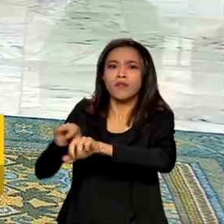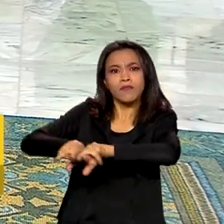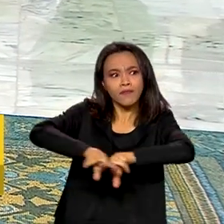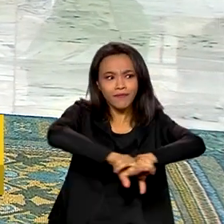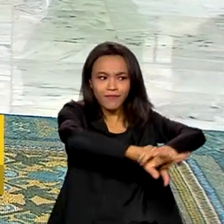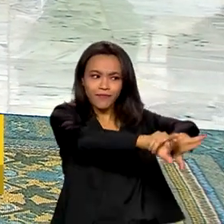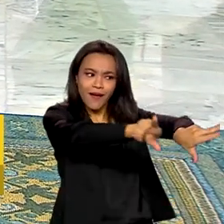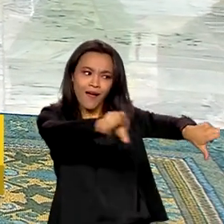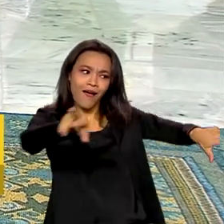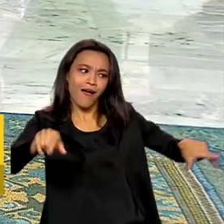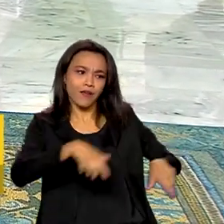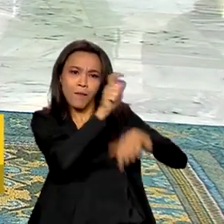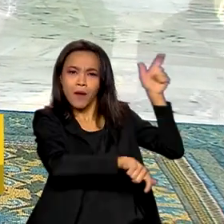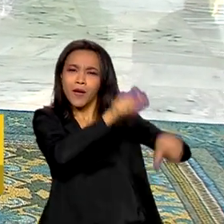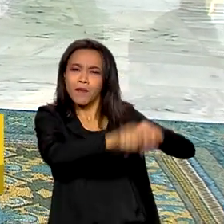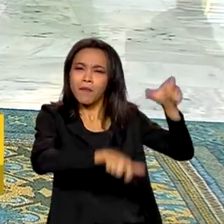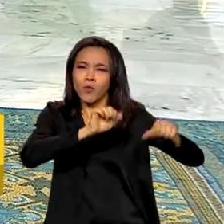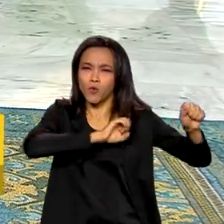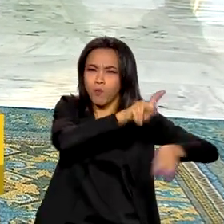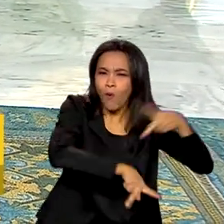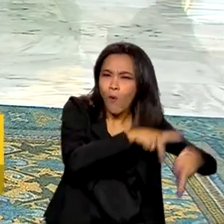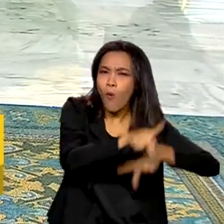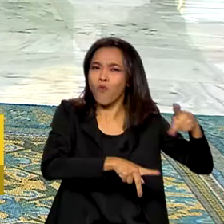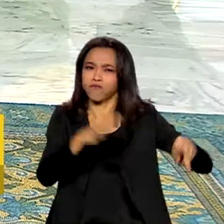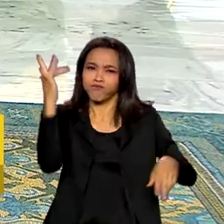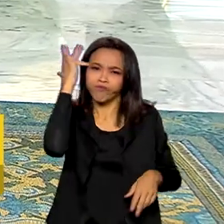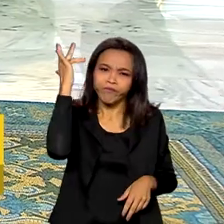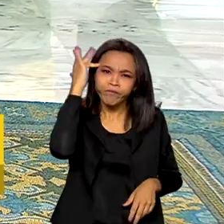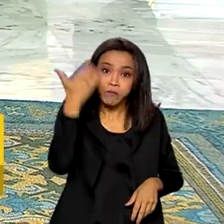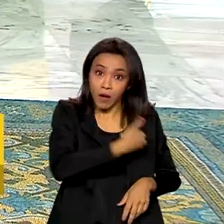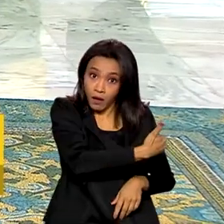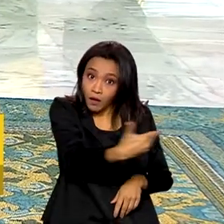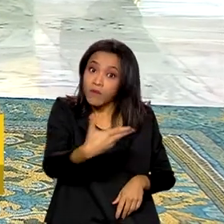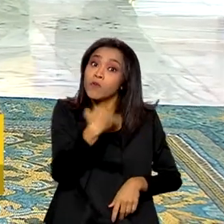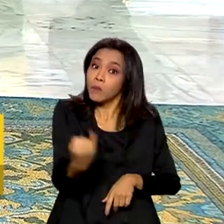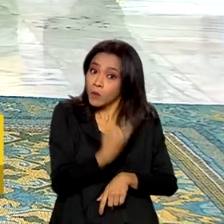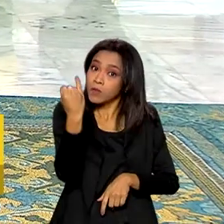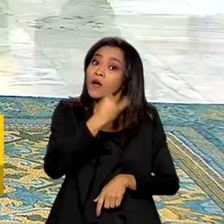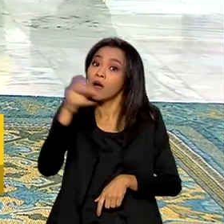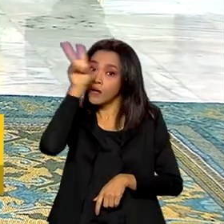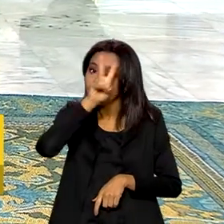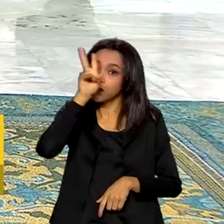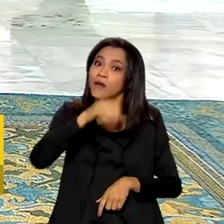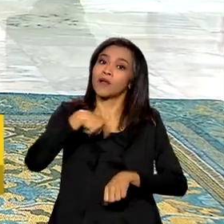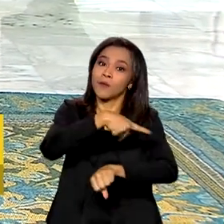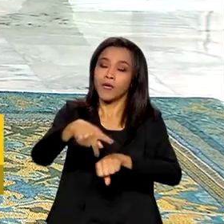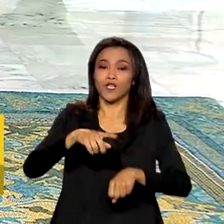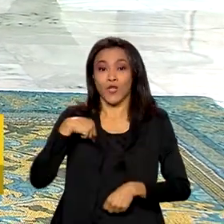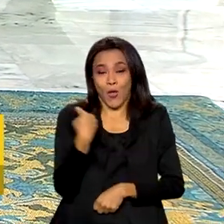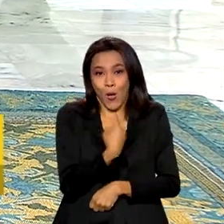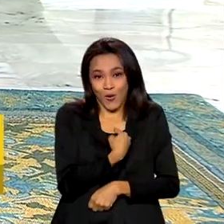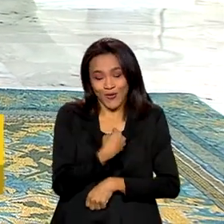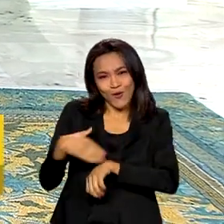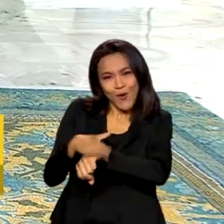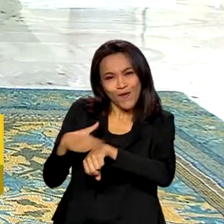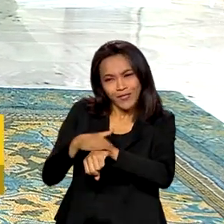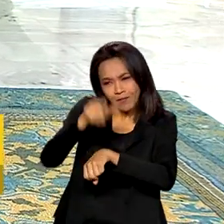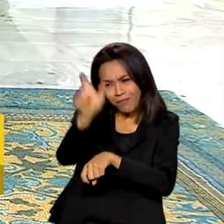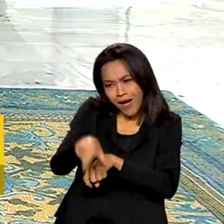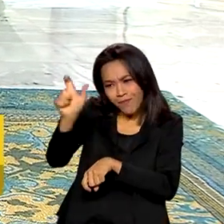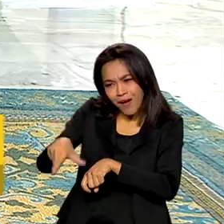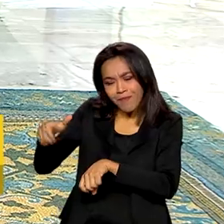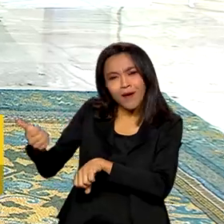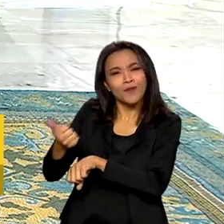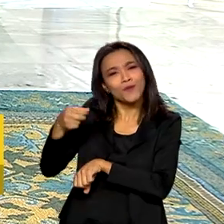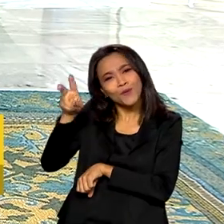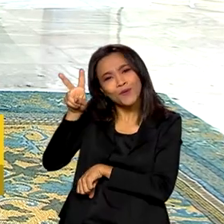da elite e do povo. Gente que teve papel importante na história do país. Nós conversamos com historiadores que revelaram alguns